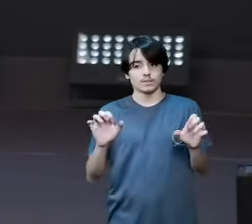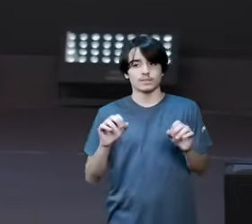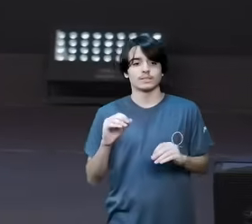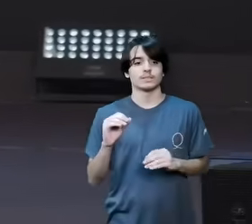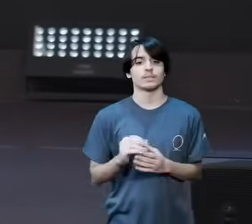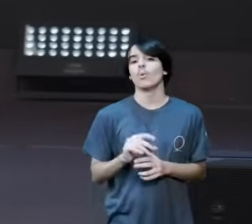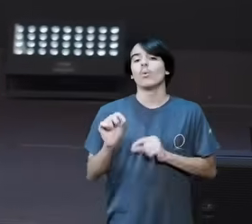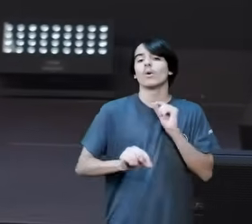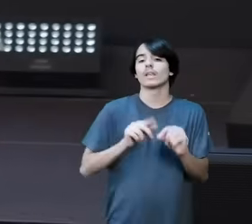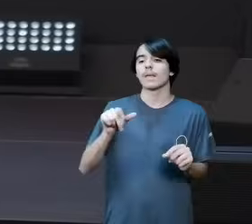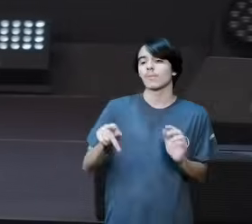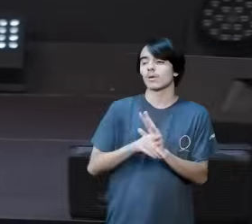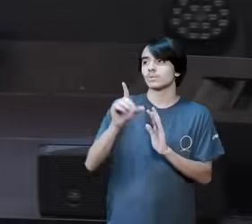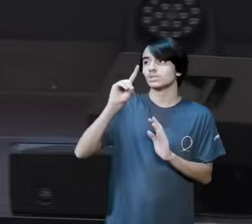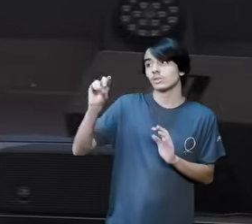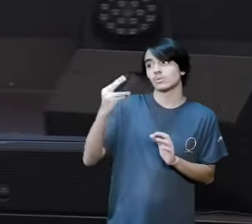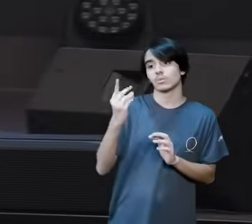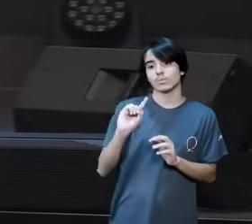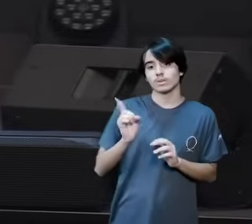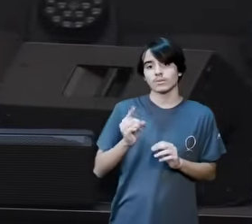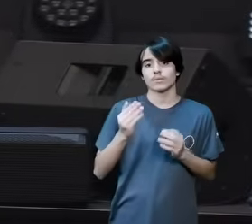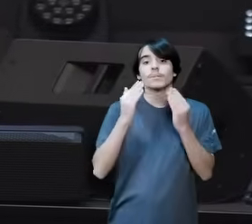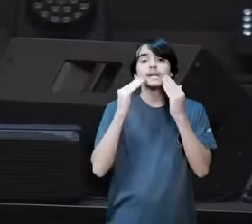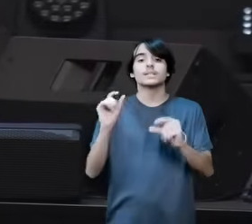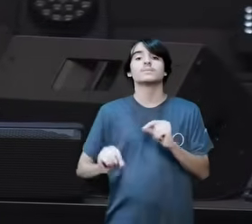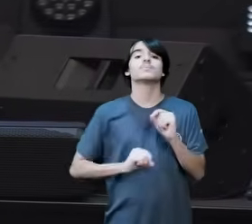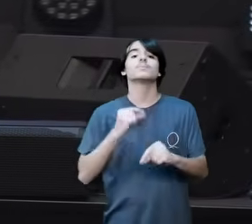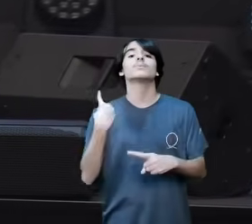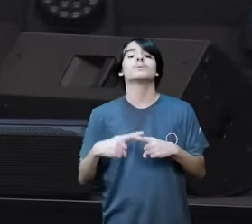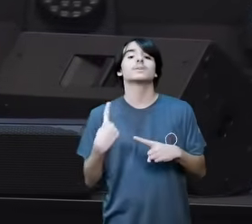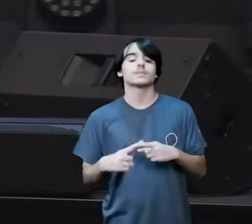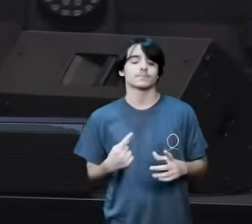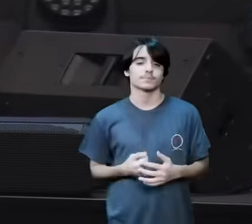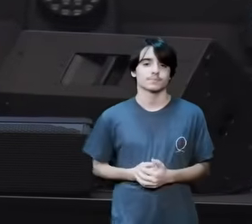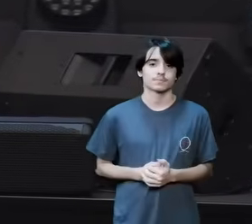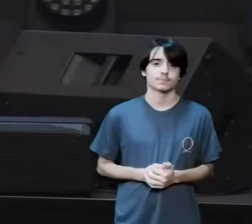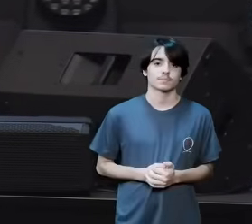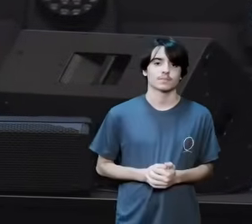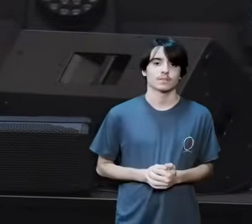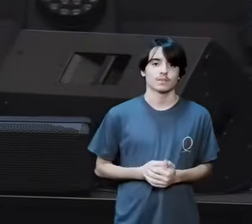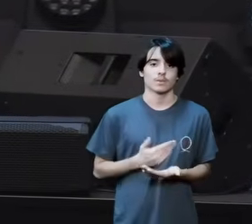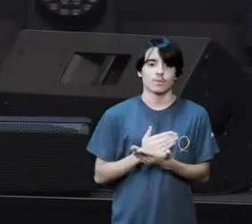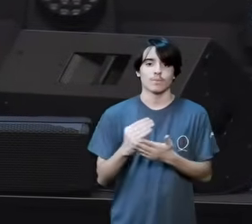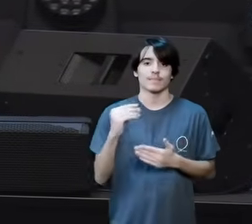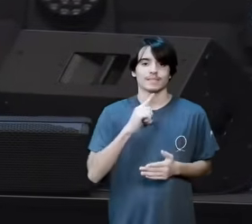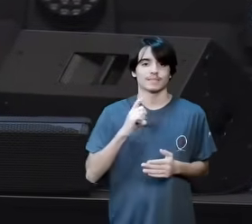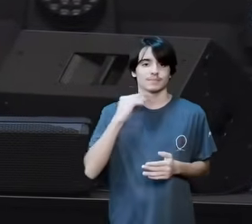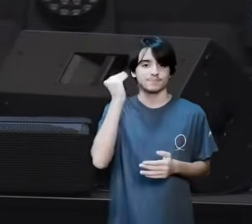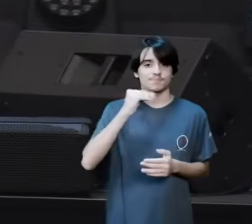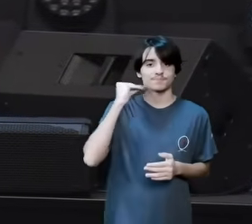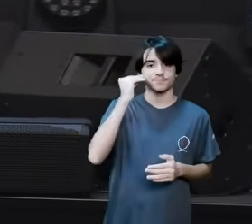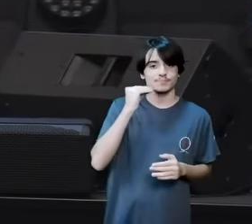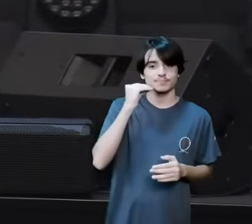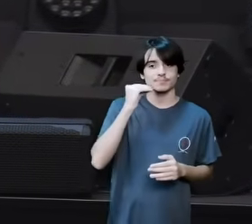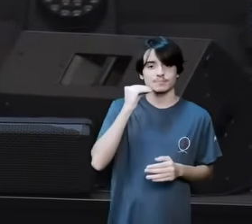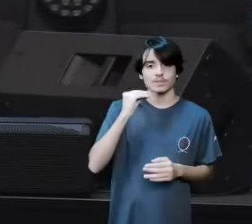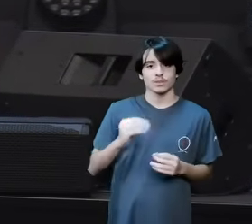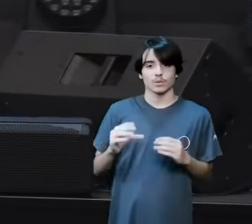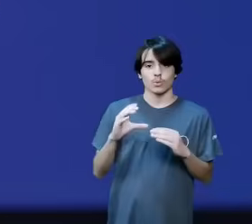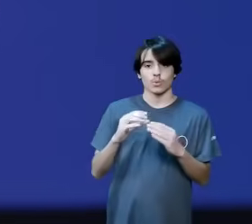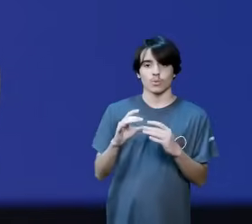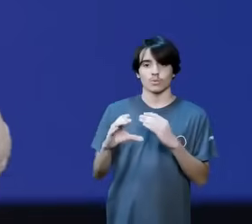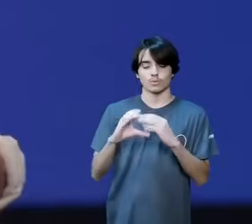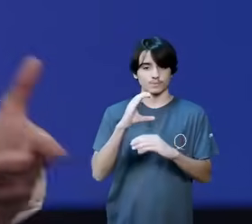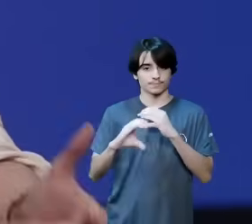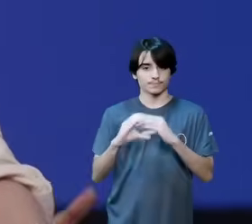que é de Deus e o que não é, vem. E por que que vem? Porque você começa a desenvolver com Deus experiência, convivência, contato. Abra a